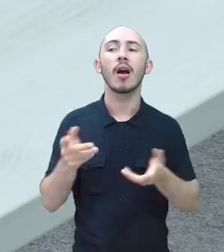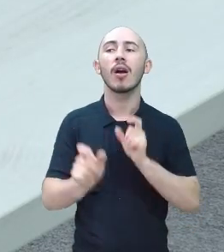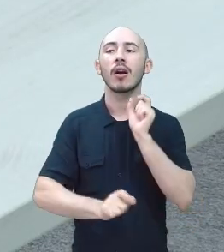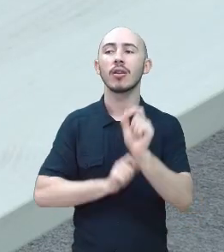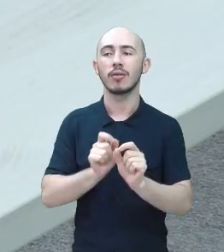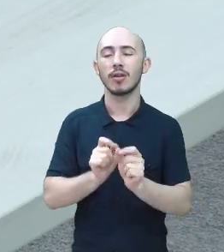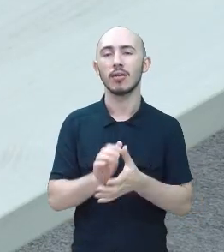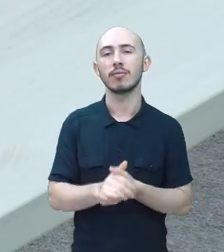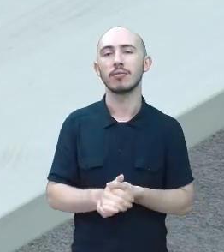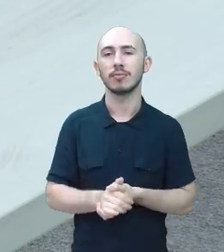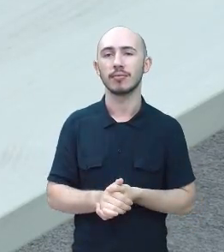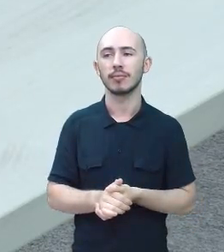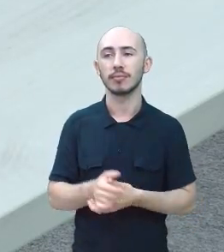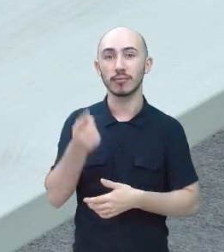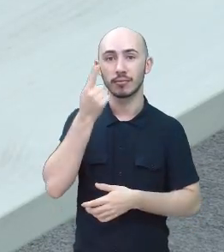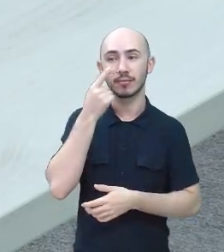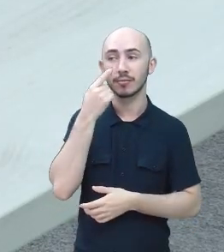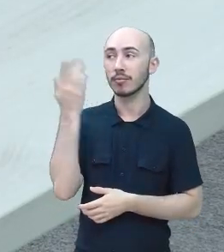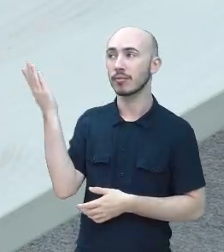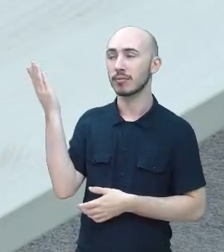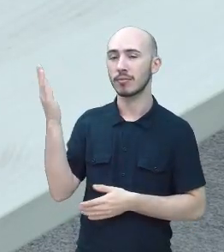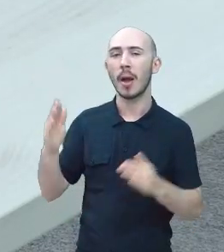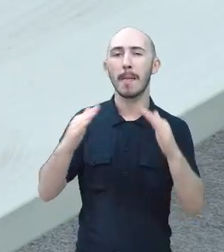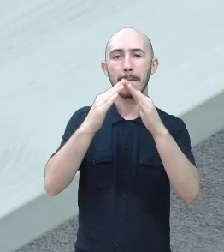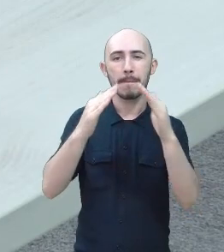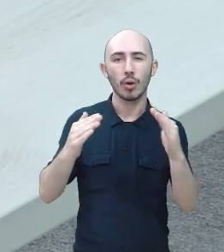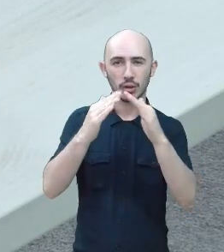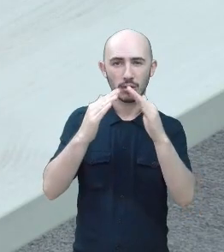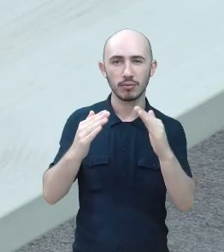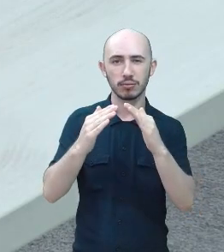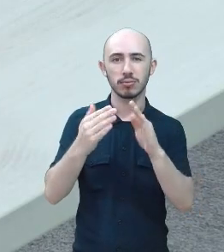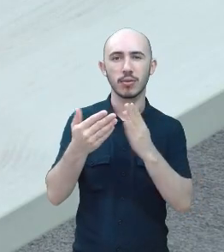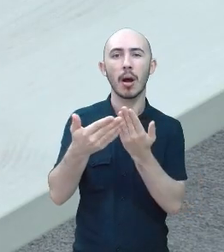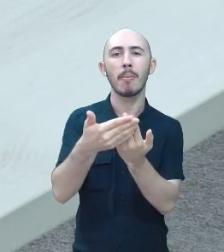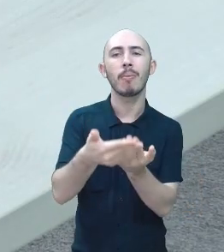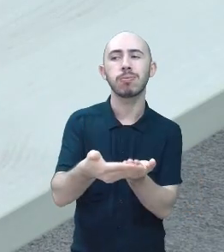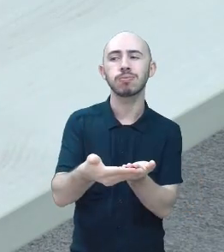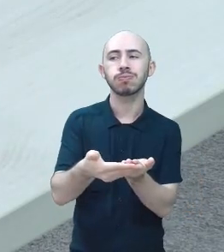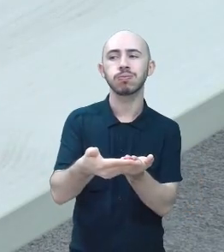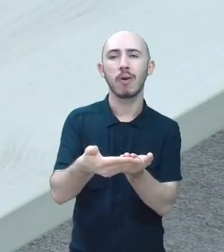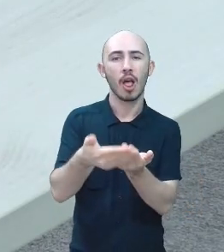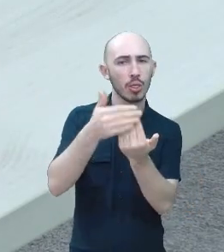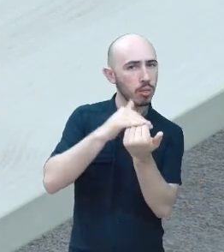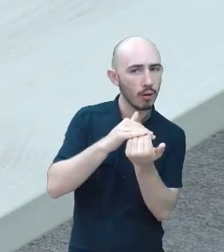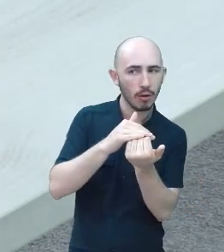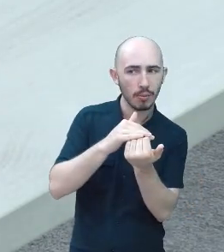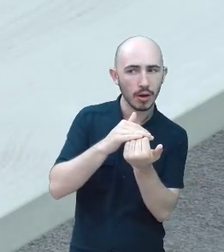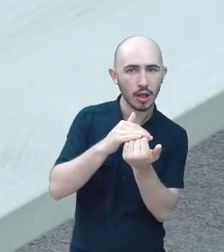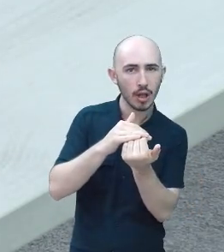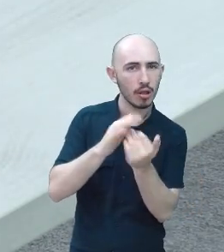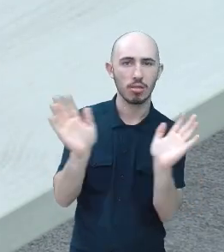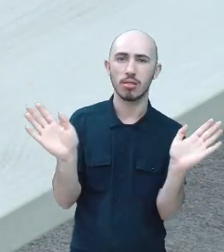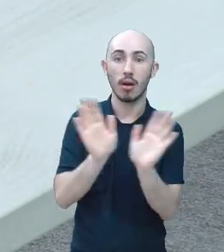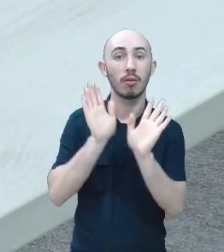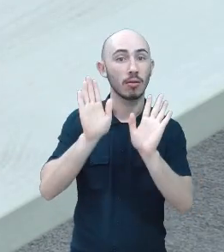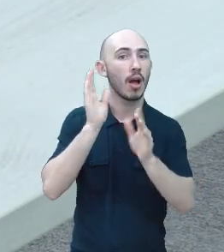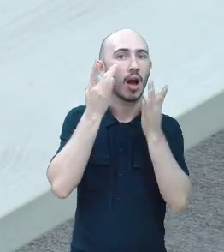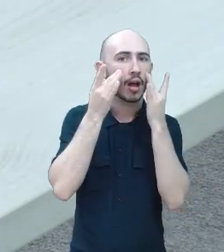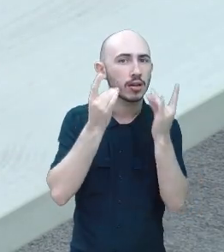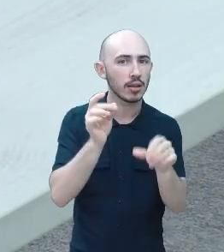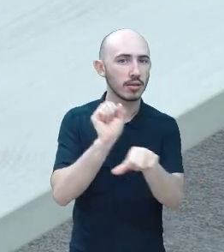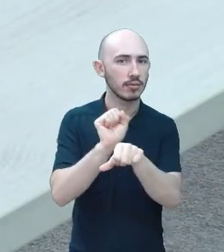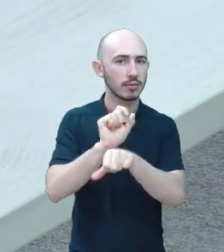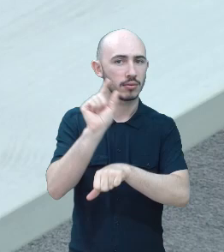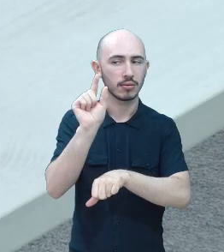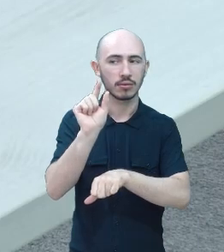essa parte aqui, estão vendo que tinha 2? Essa, vocês não vão dobrar assim tudo, não. Vocês vão